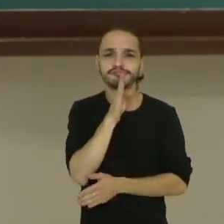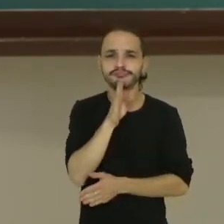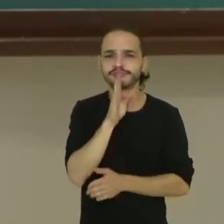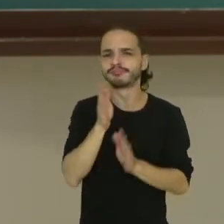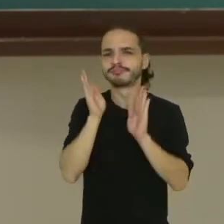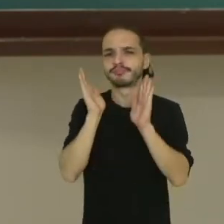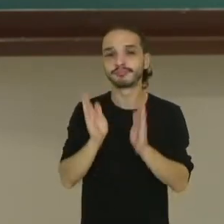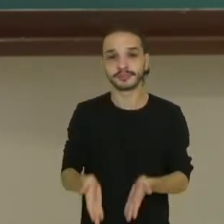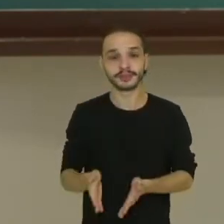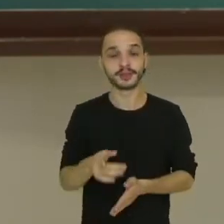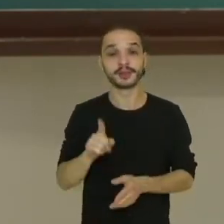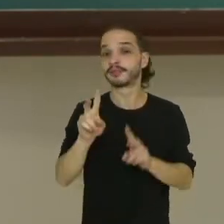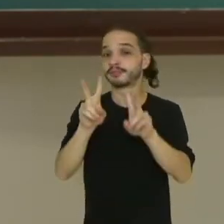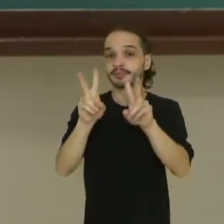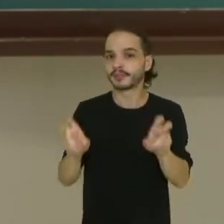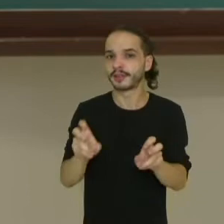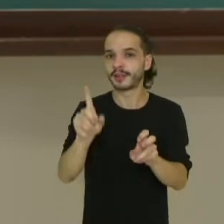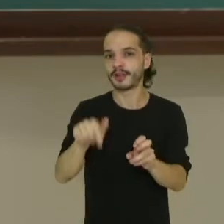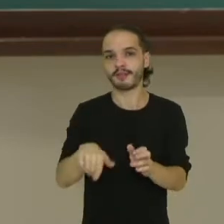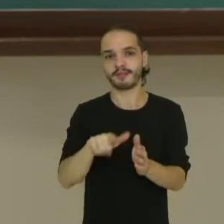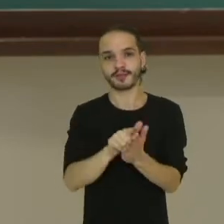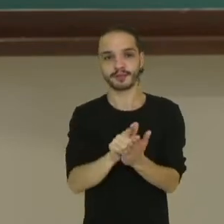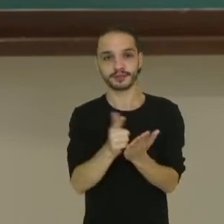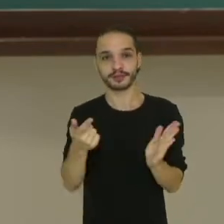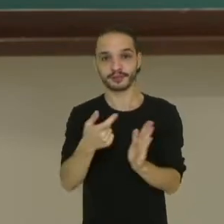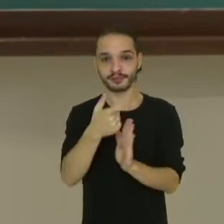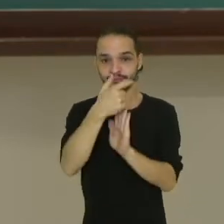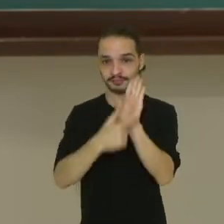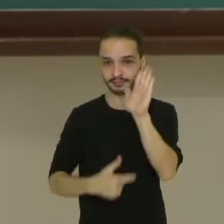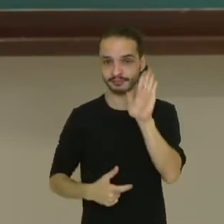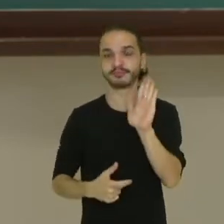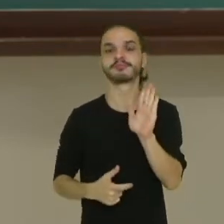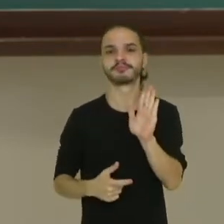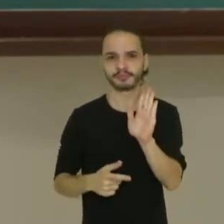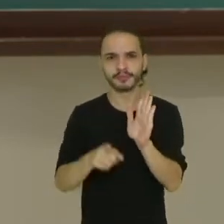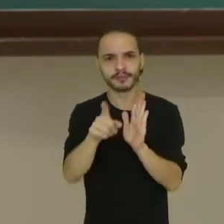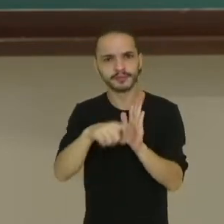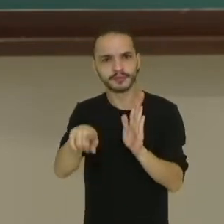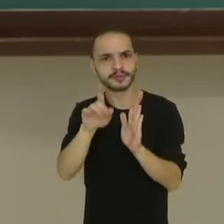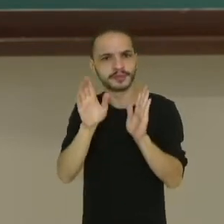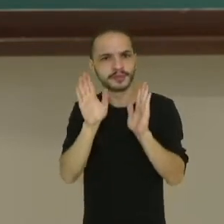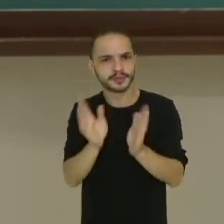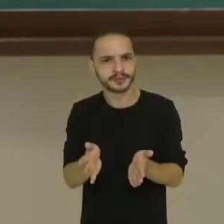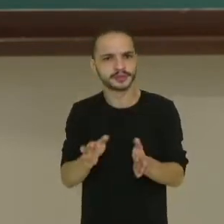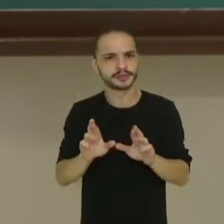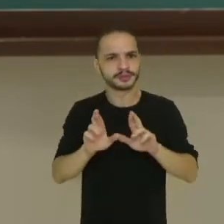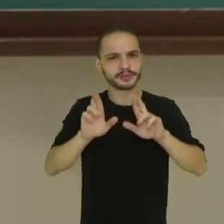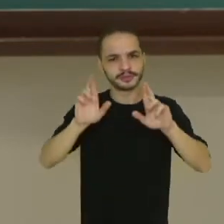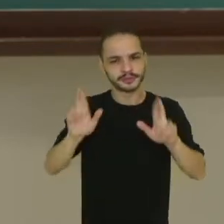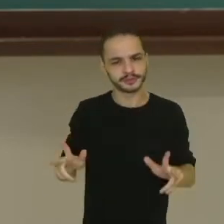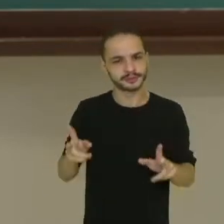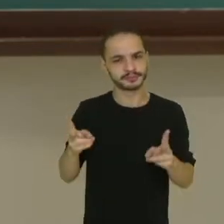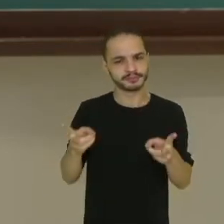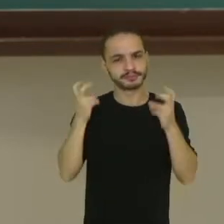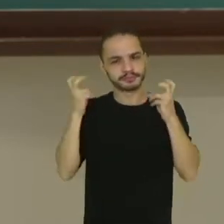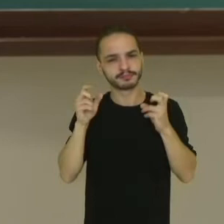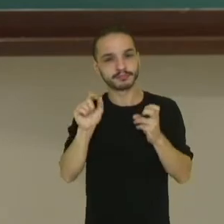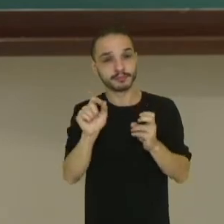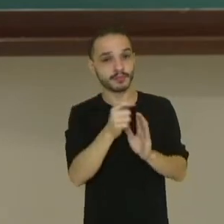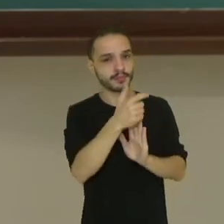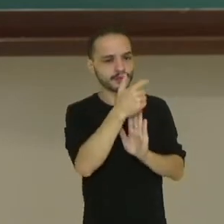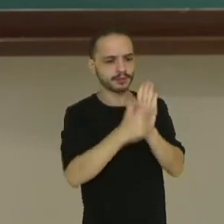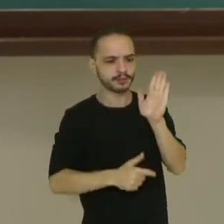familiaridade. Vamos falar sobre a reportagem. Vocês já pararam para observar a diferença entre reportagem